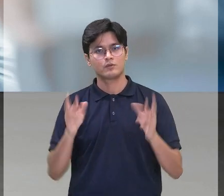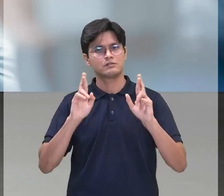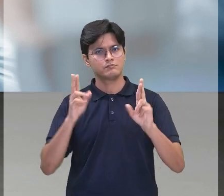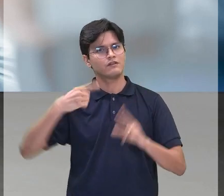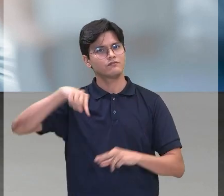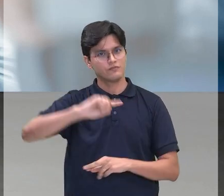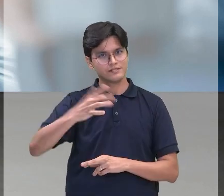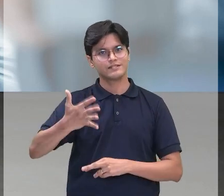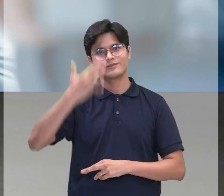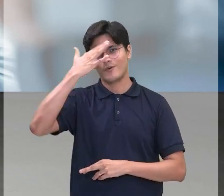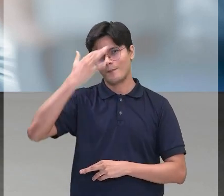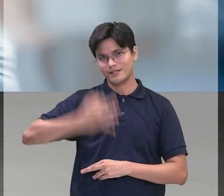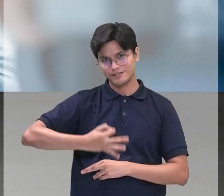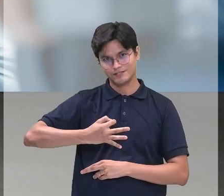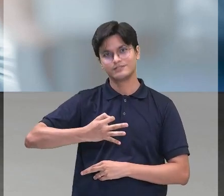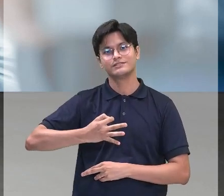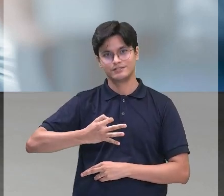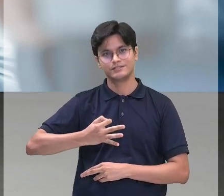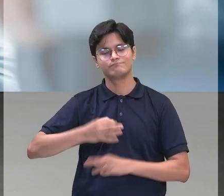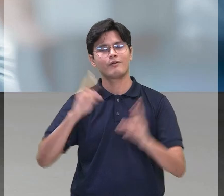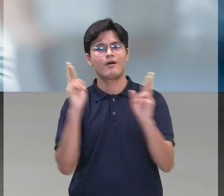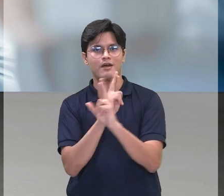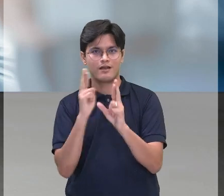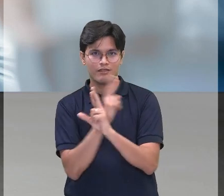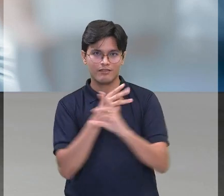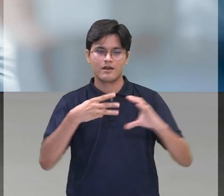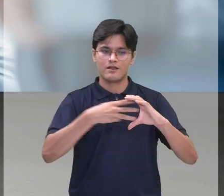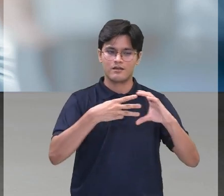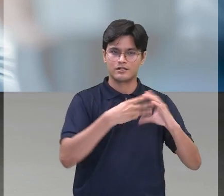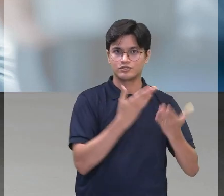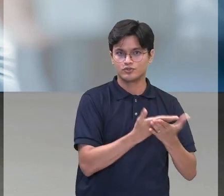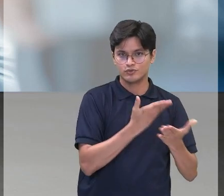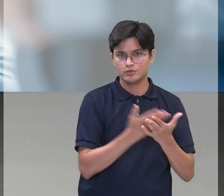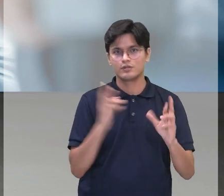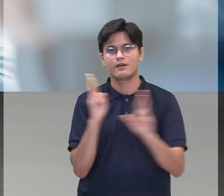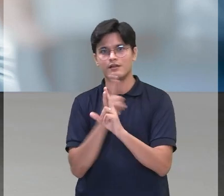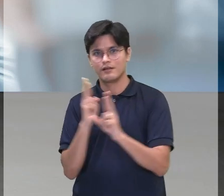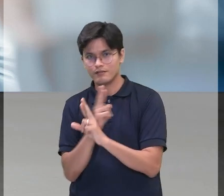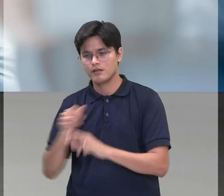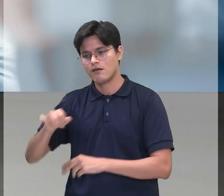tenham compreendido aí essa relação da citologia